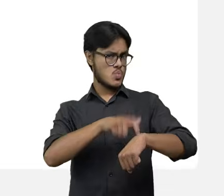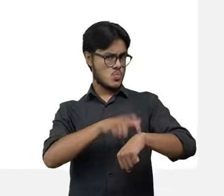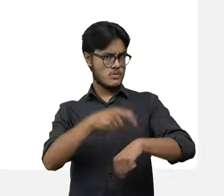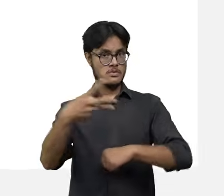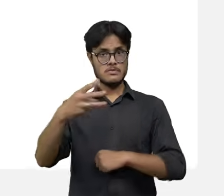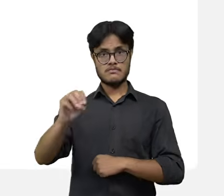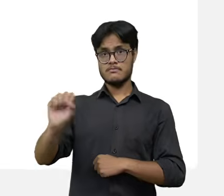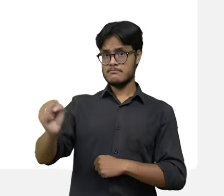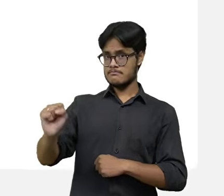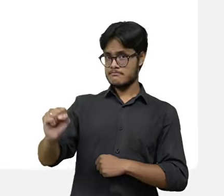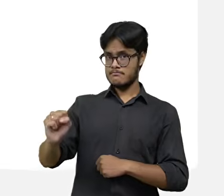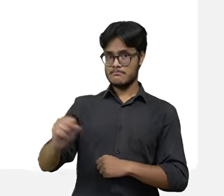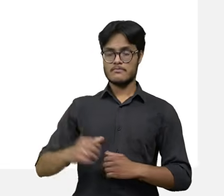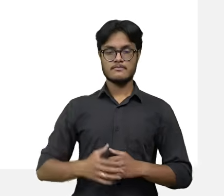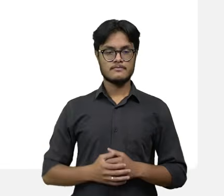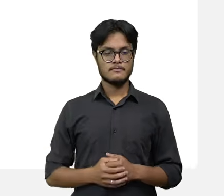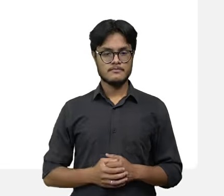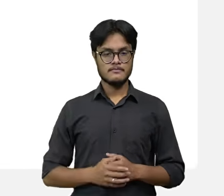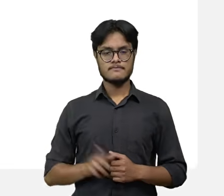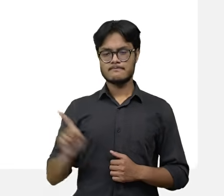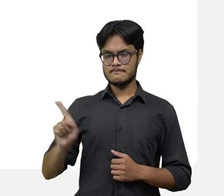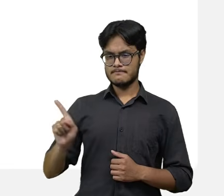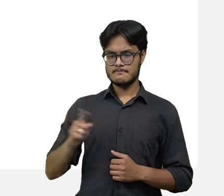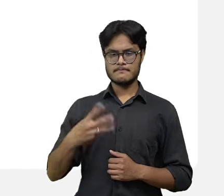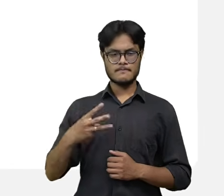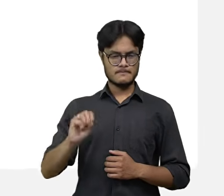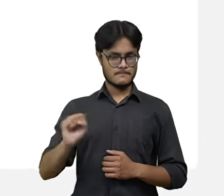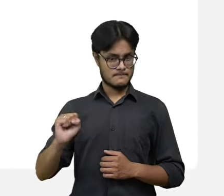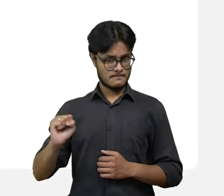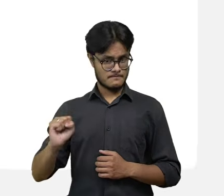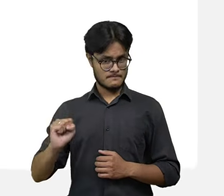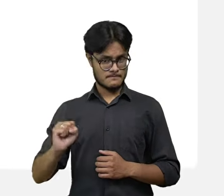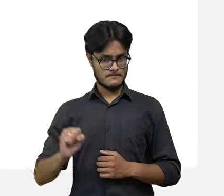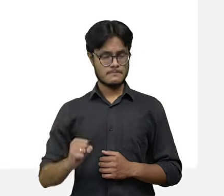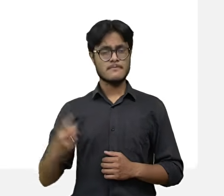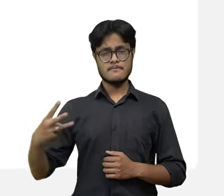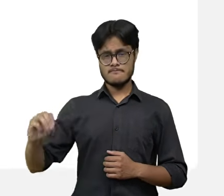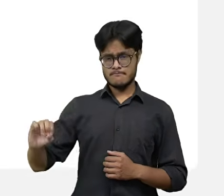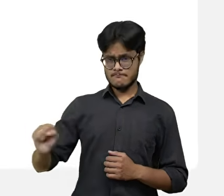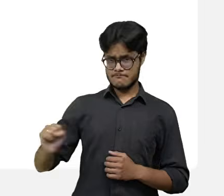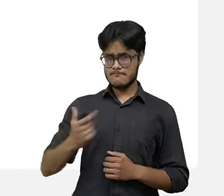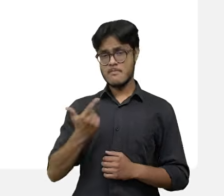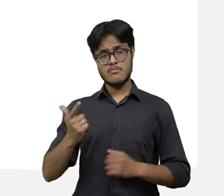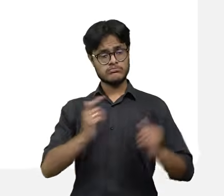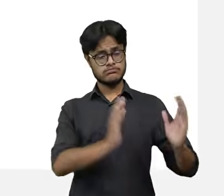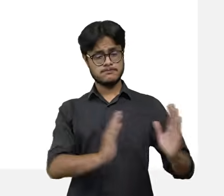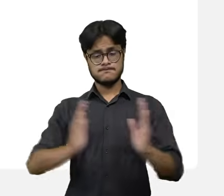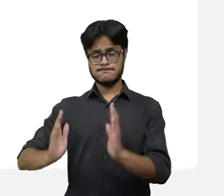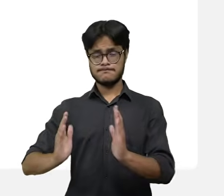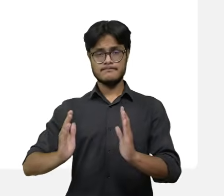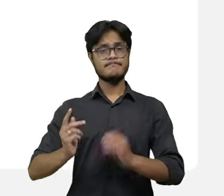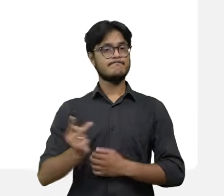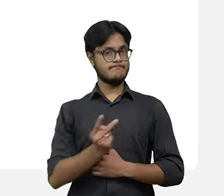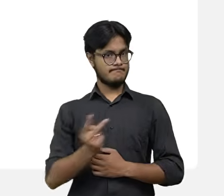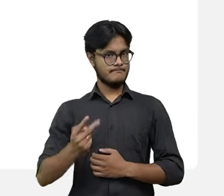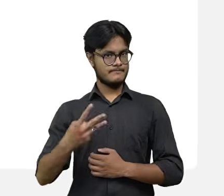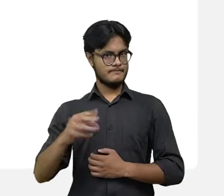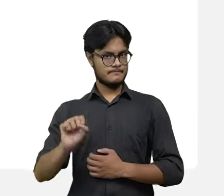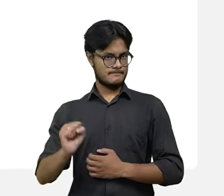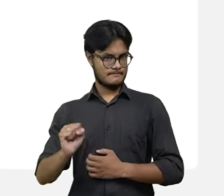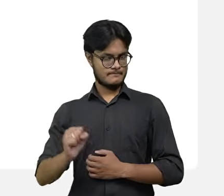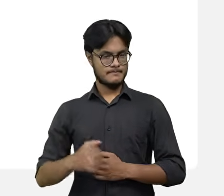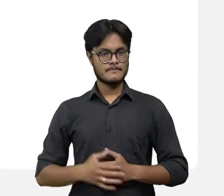segundos, para ficar um tempo igual para os dois gráficos. 30 segundos coincide com